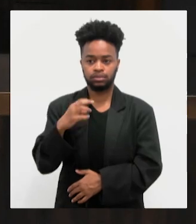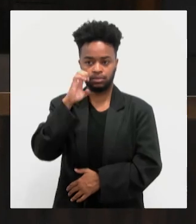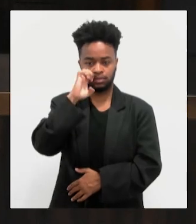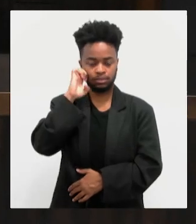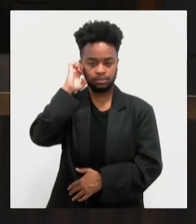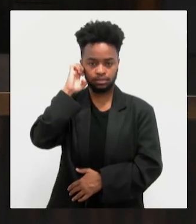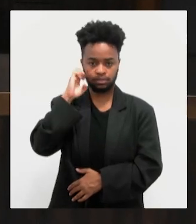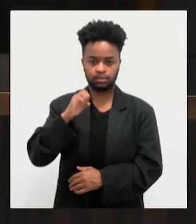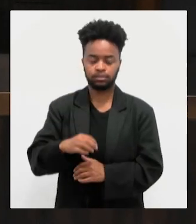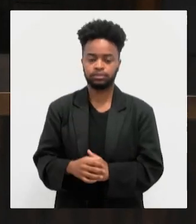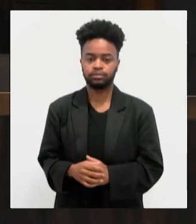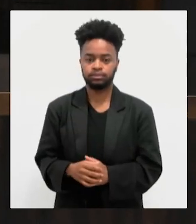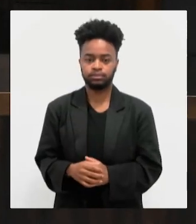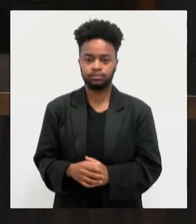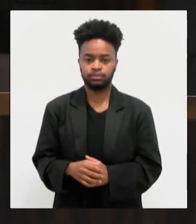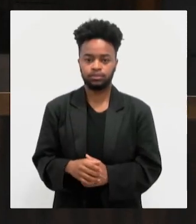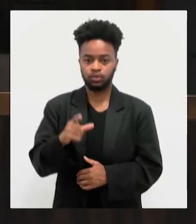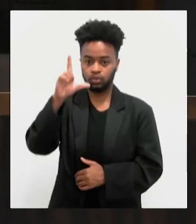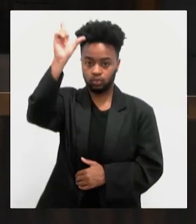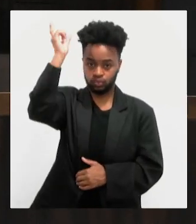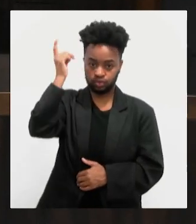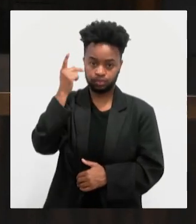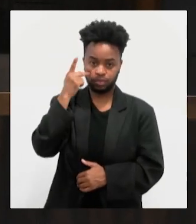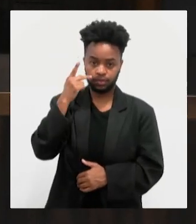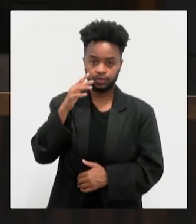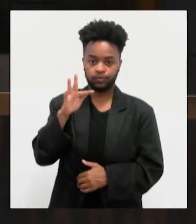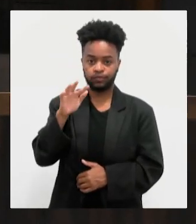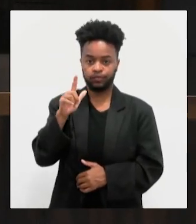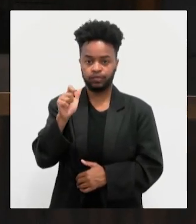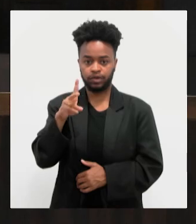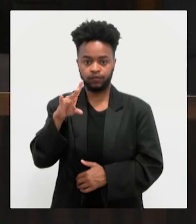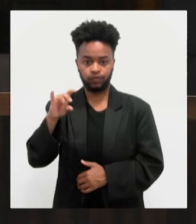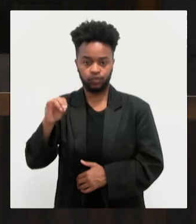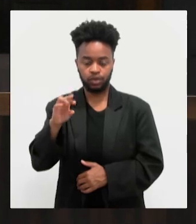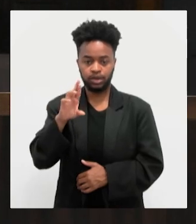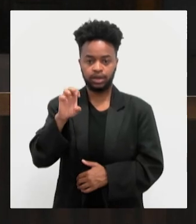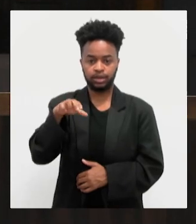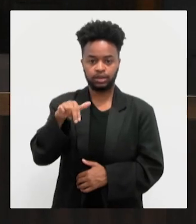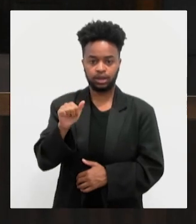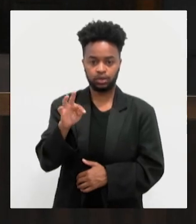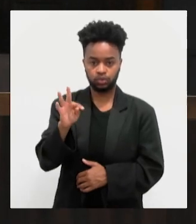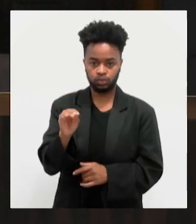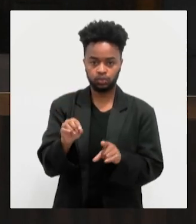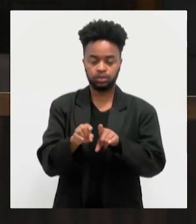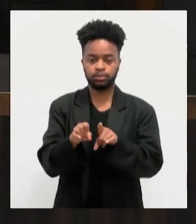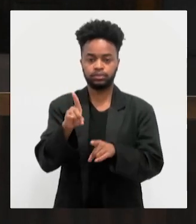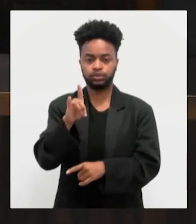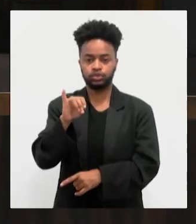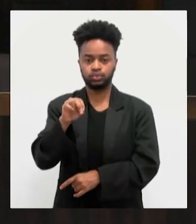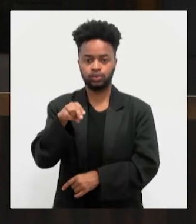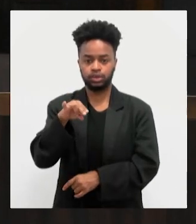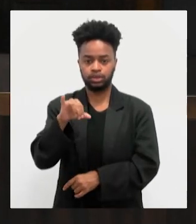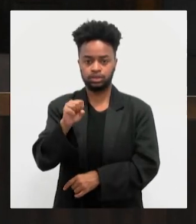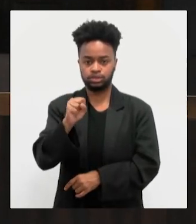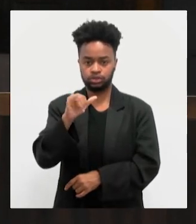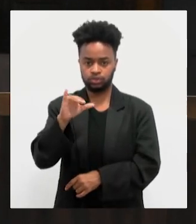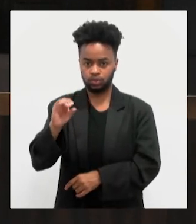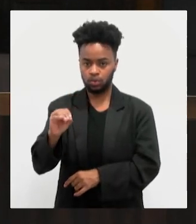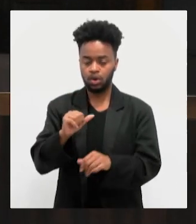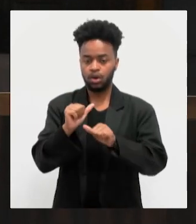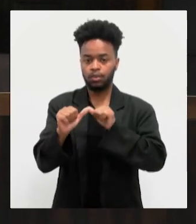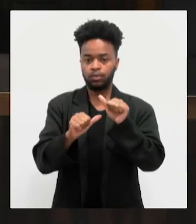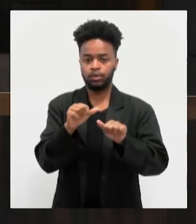Élica Takimoto, Luiz Paulo, Flávio Serafini, Renato Machado e Dionísio Lins, que altere-se